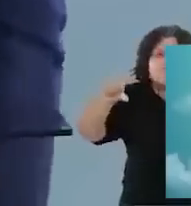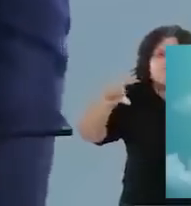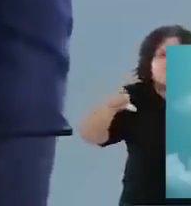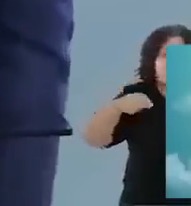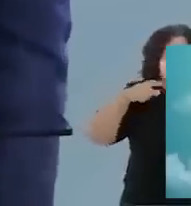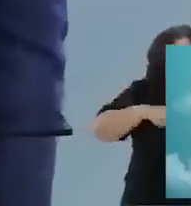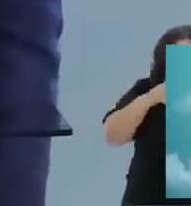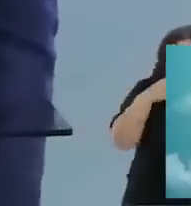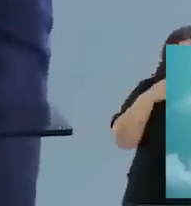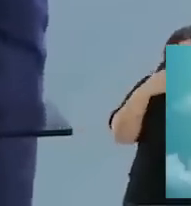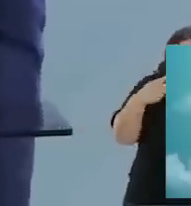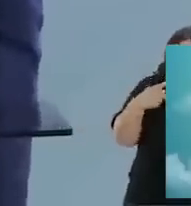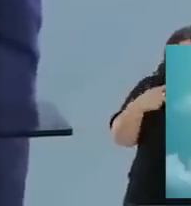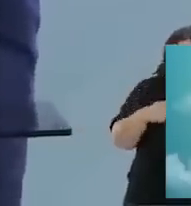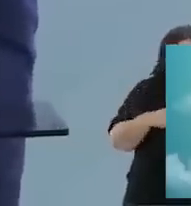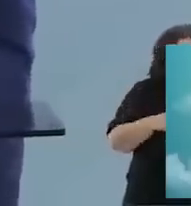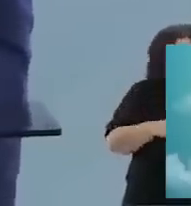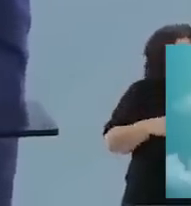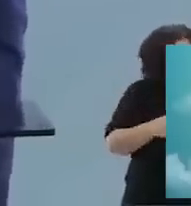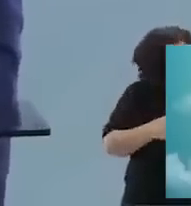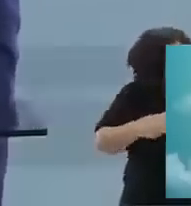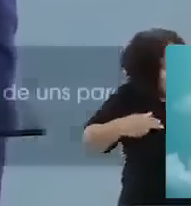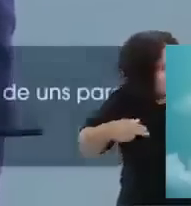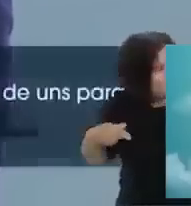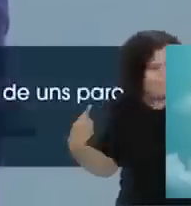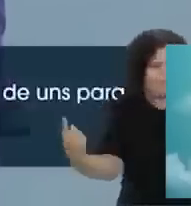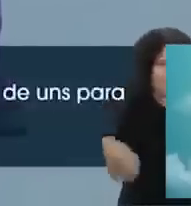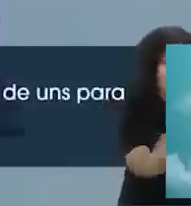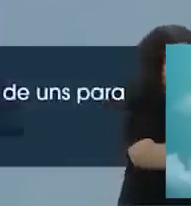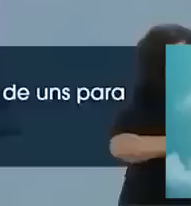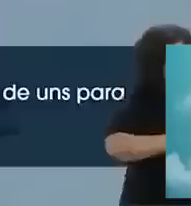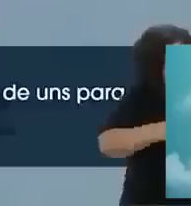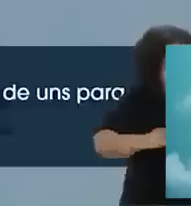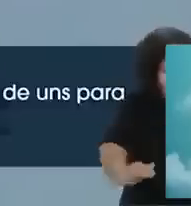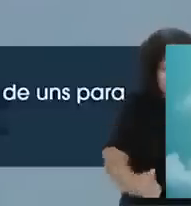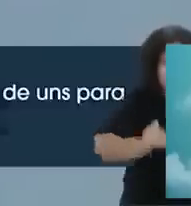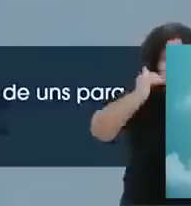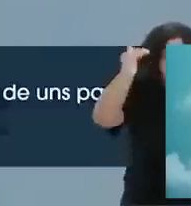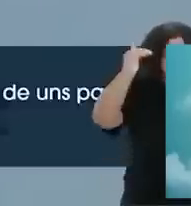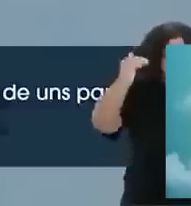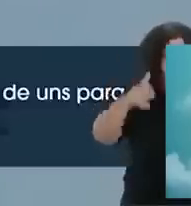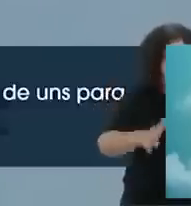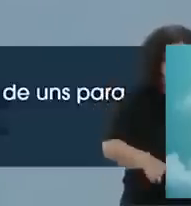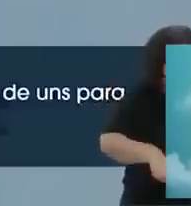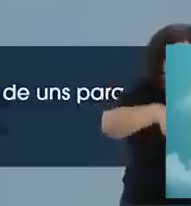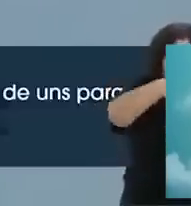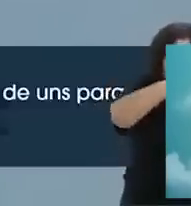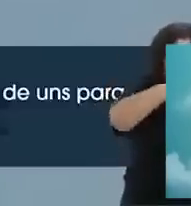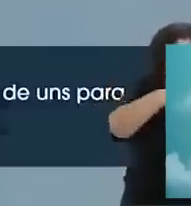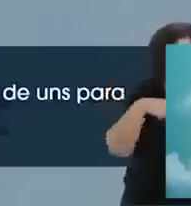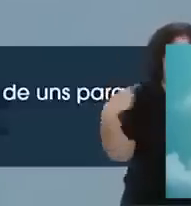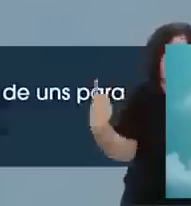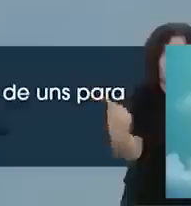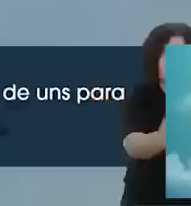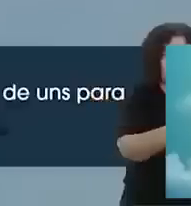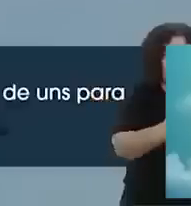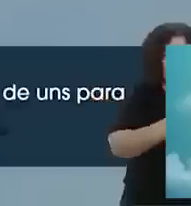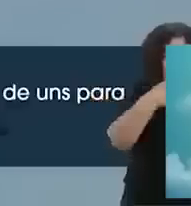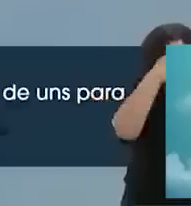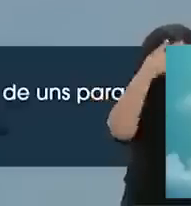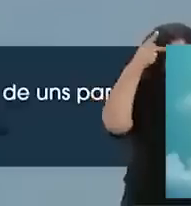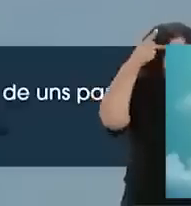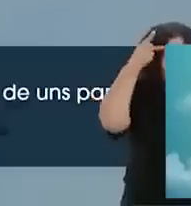Assim, pois, seguimos as coisas da paz e também as da edificação de uns para com